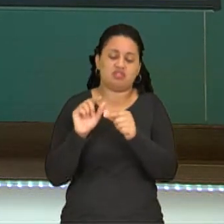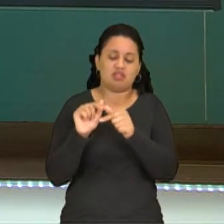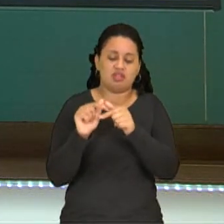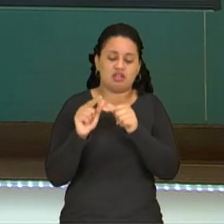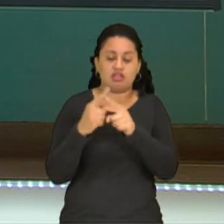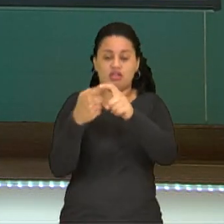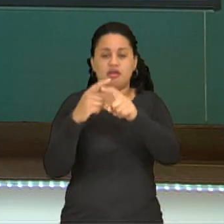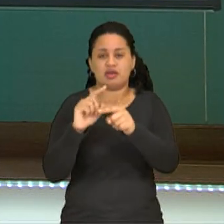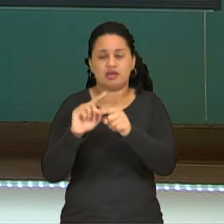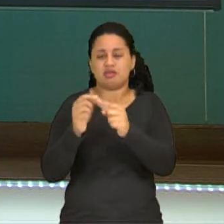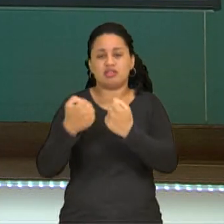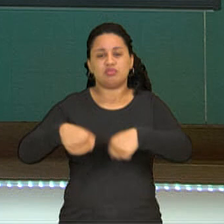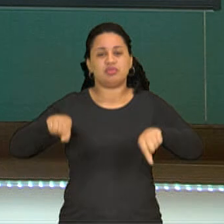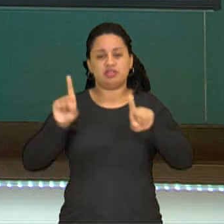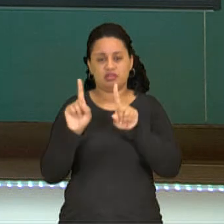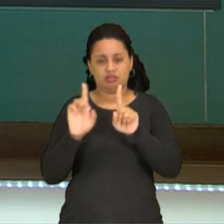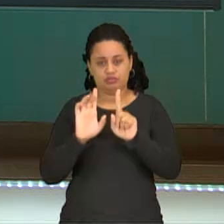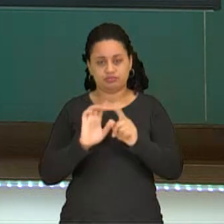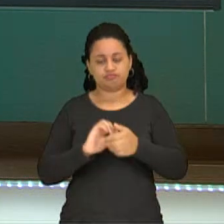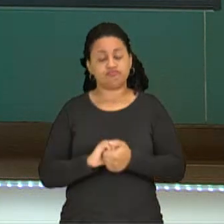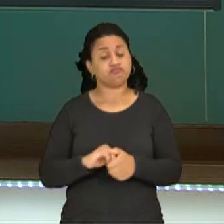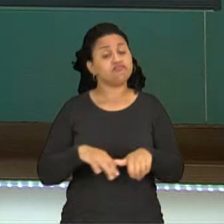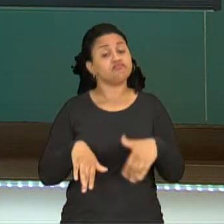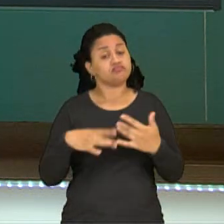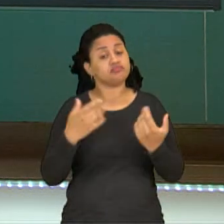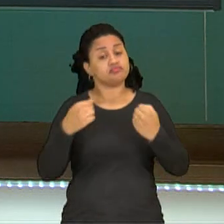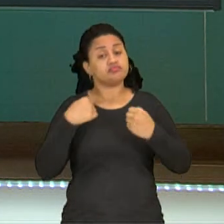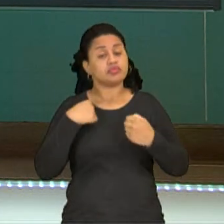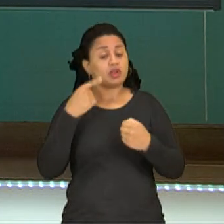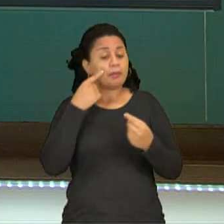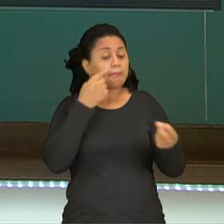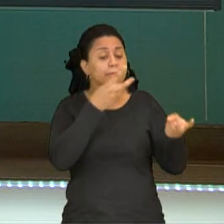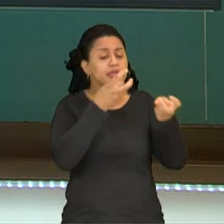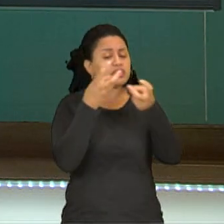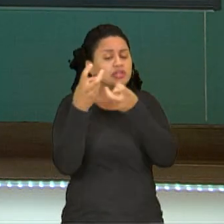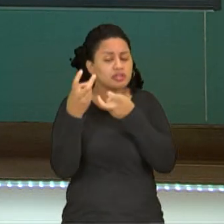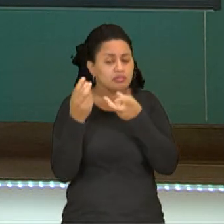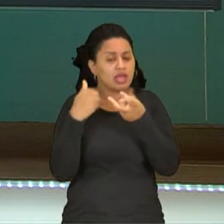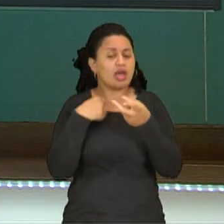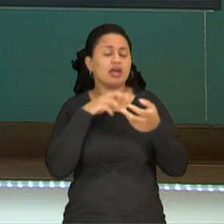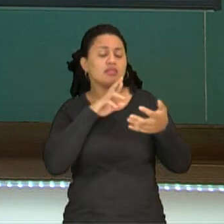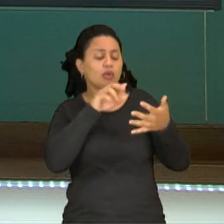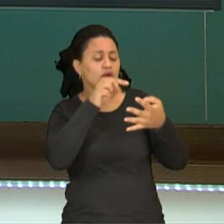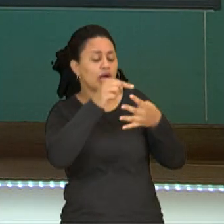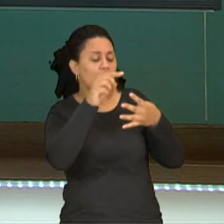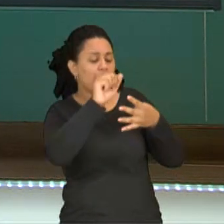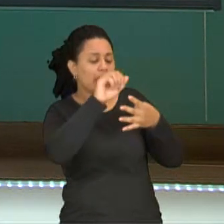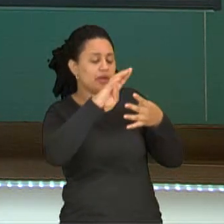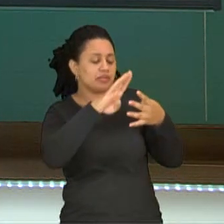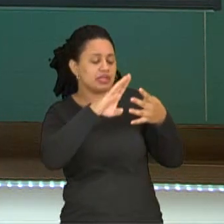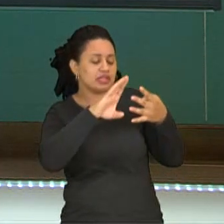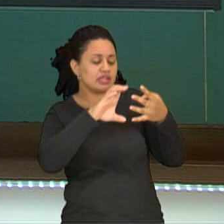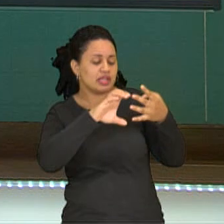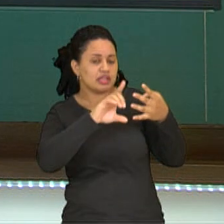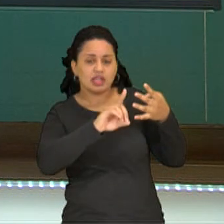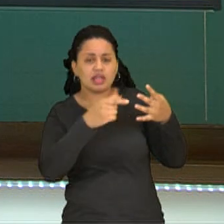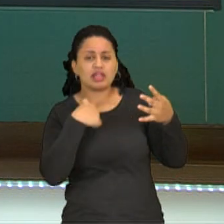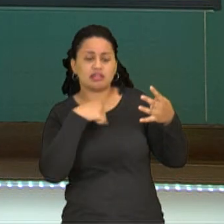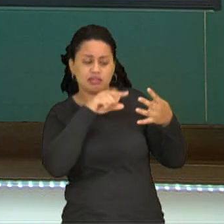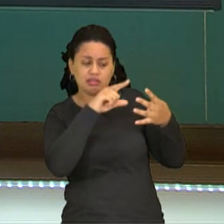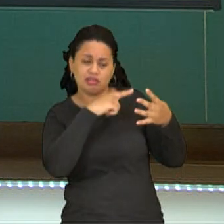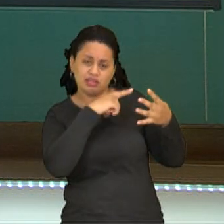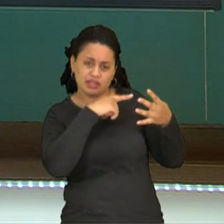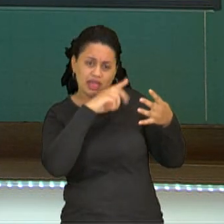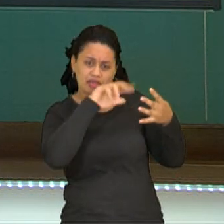mais ali e que não vai haver necessidade. Então você tem que sempre analisar com as respostas, se você tiver múltiplas escolhas, ou